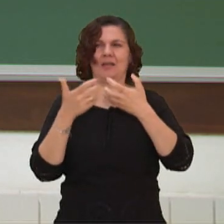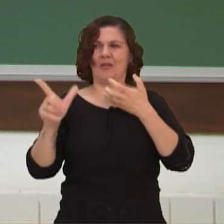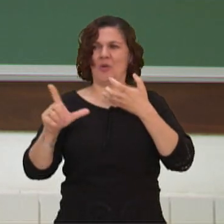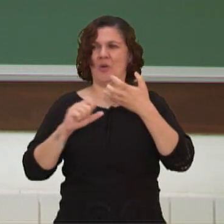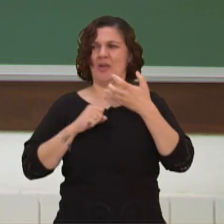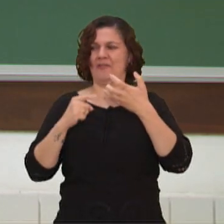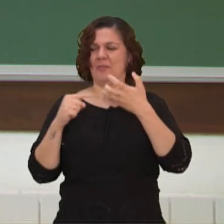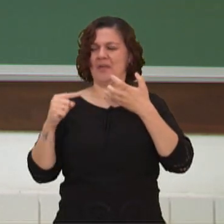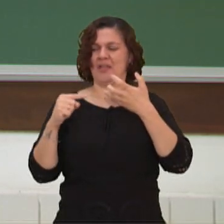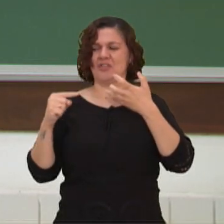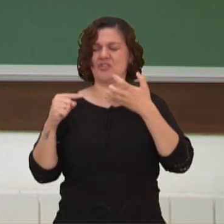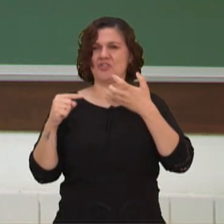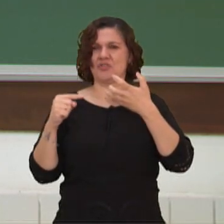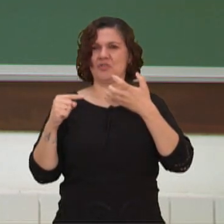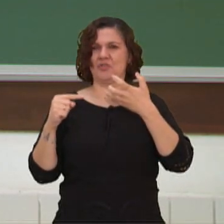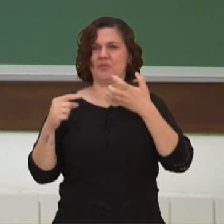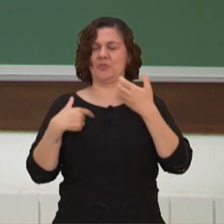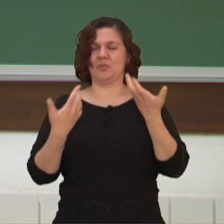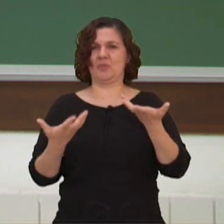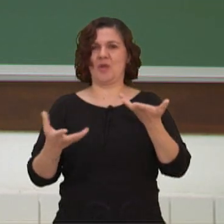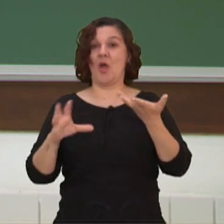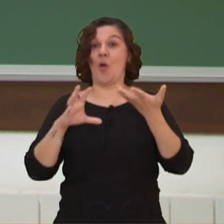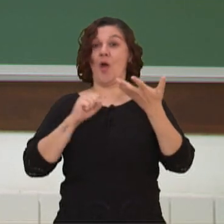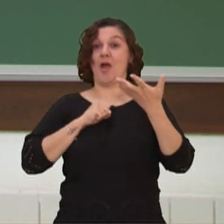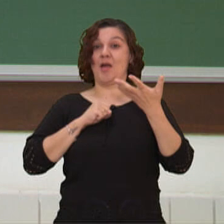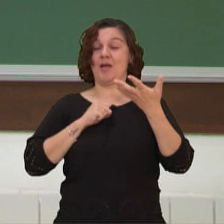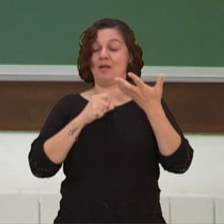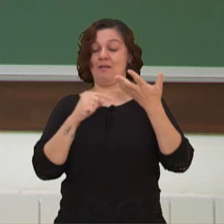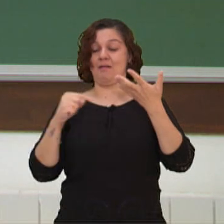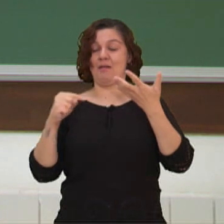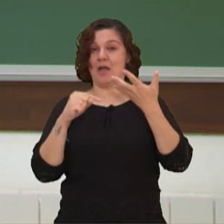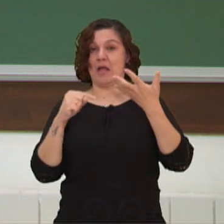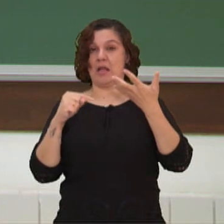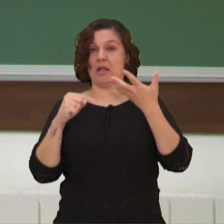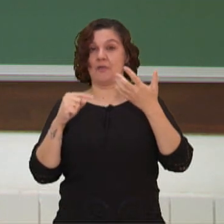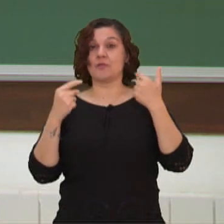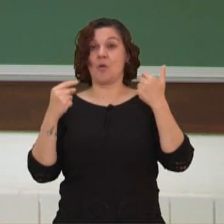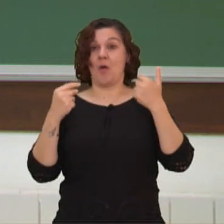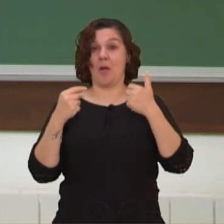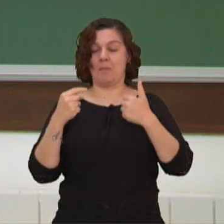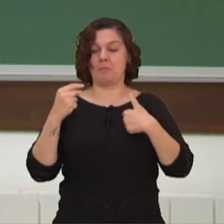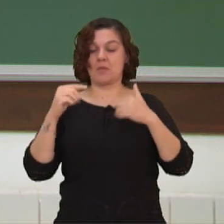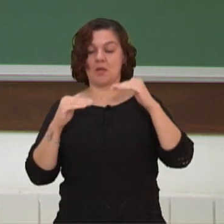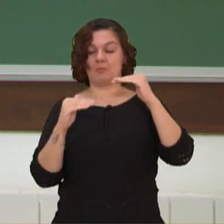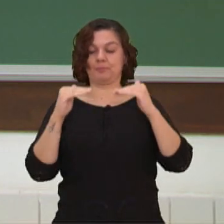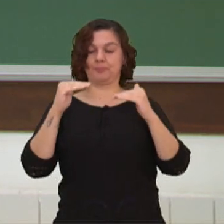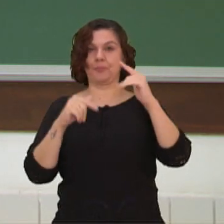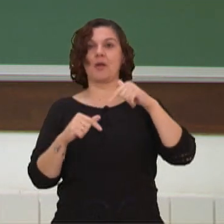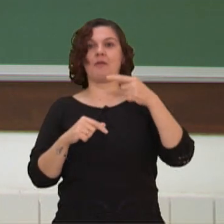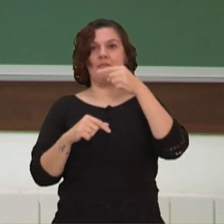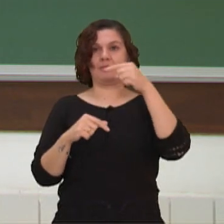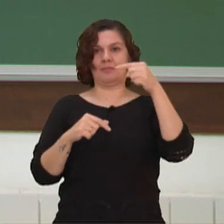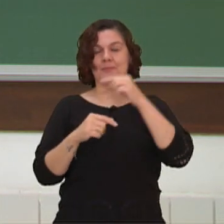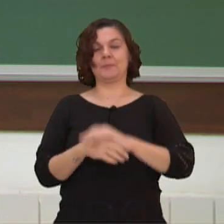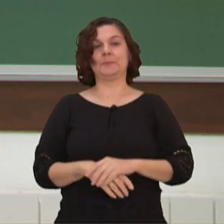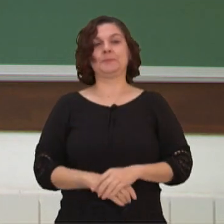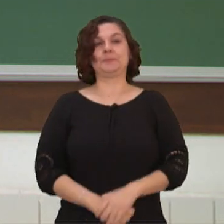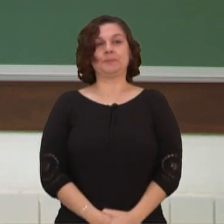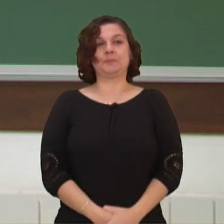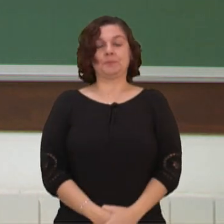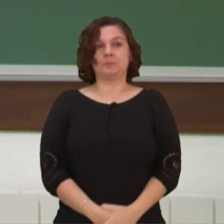negativo. Eu ganhei elétrons e a minha carga está negativa. Feito?